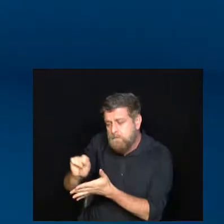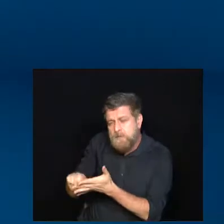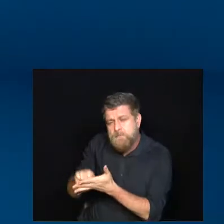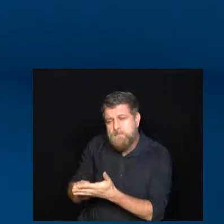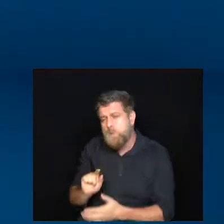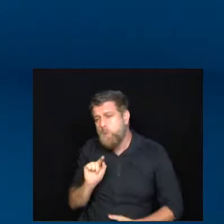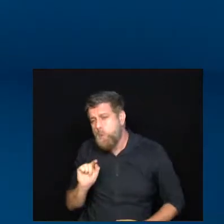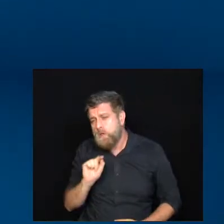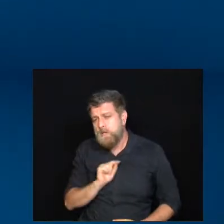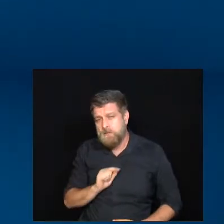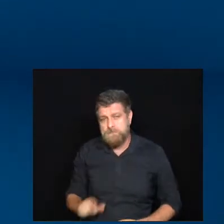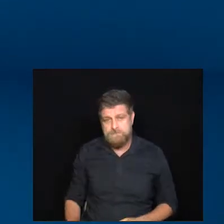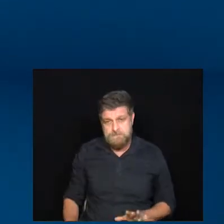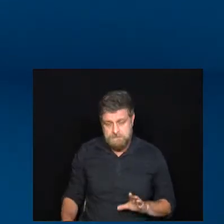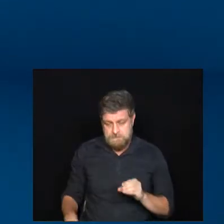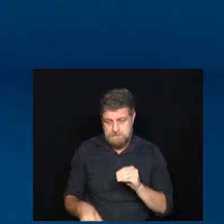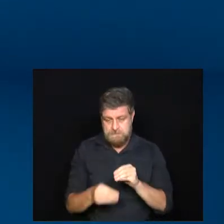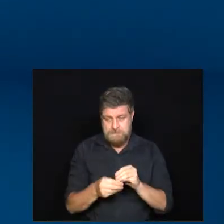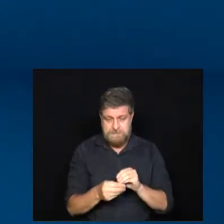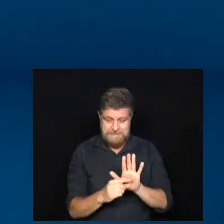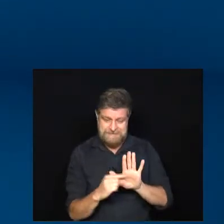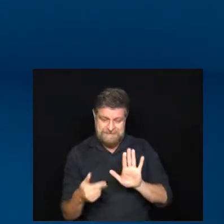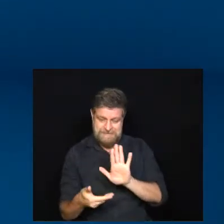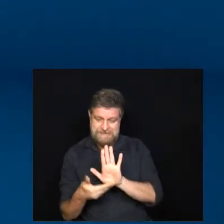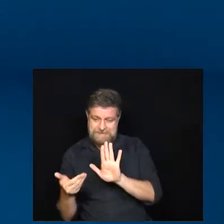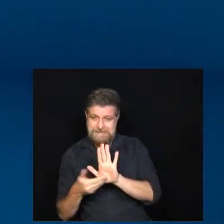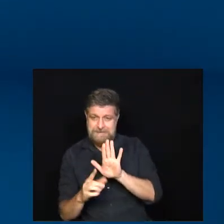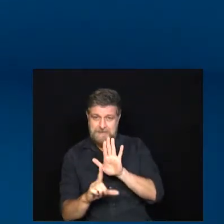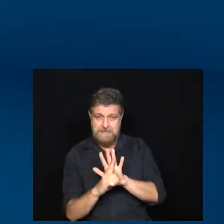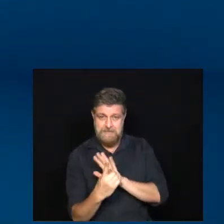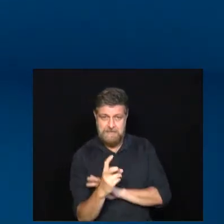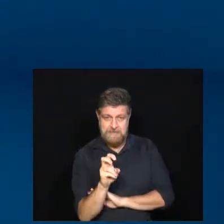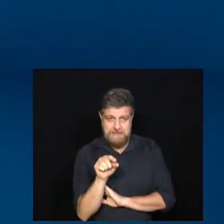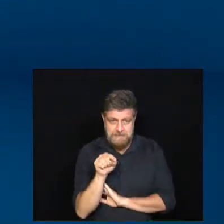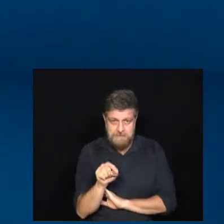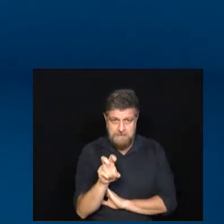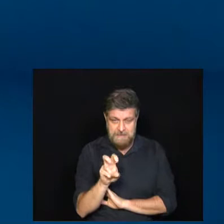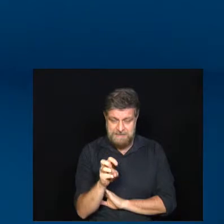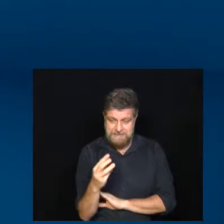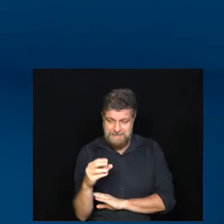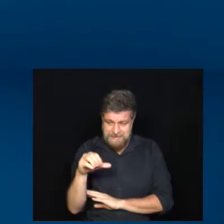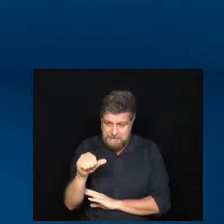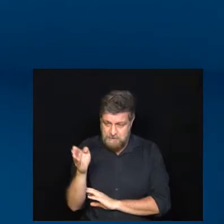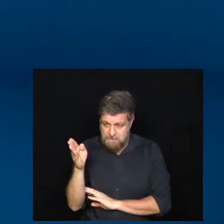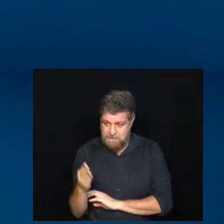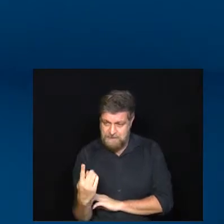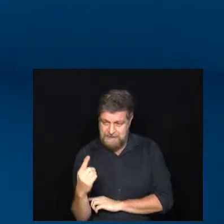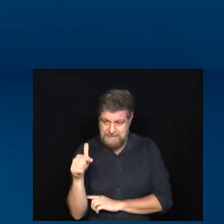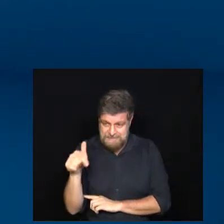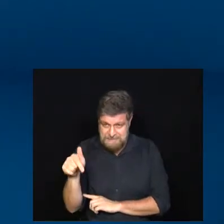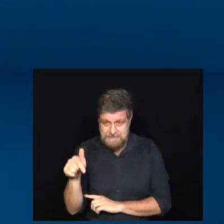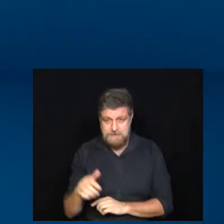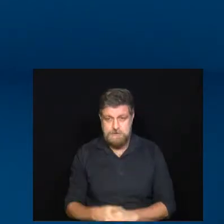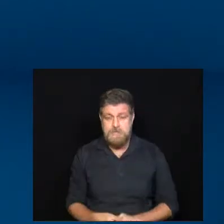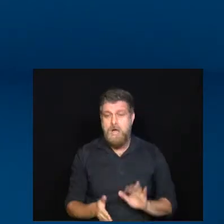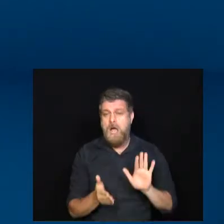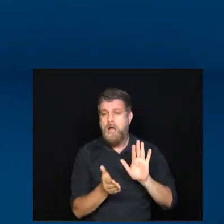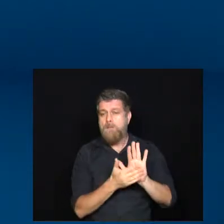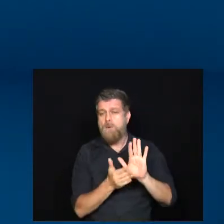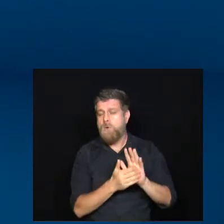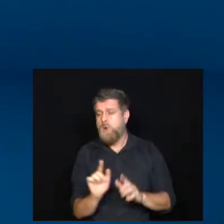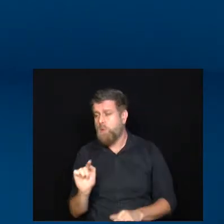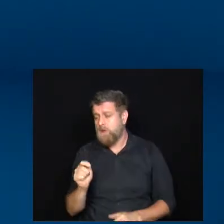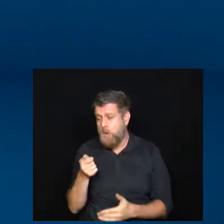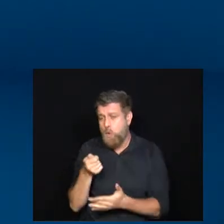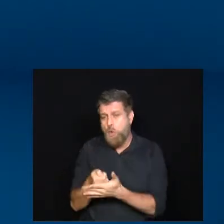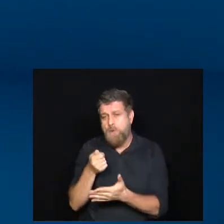que acrescenta e suprime dispositivos na Lei 15.539 de 2017. A proposta obriga